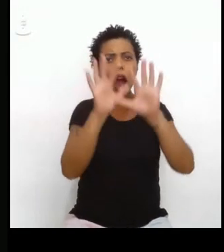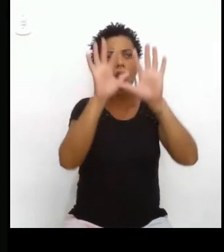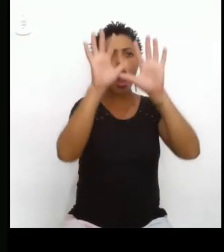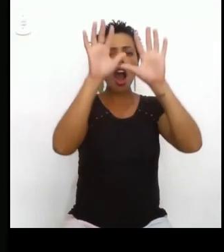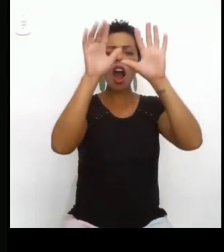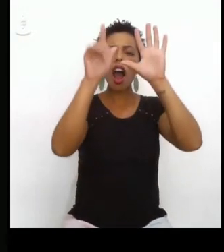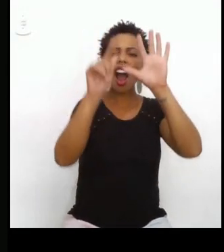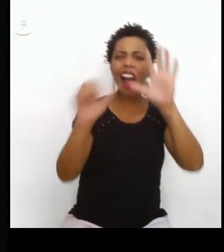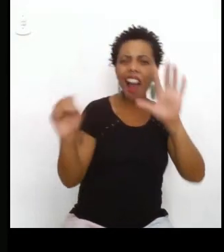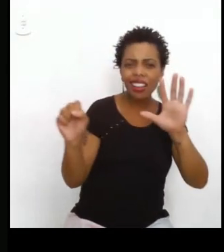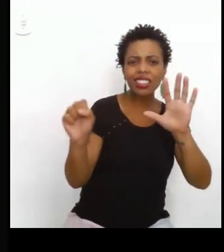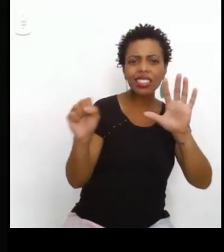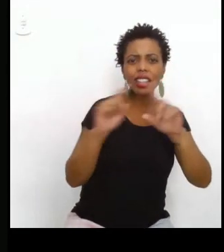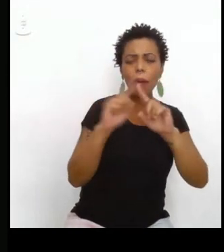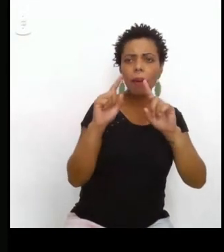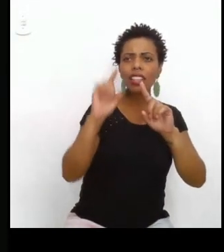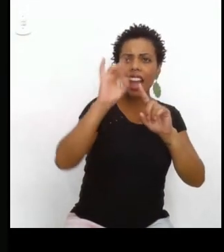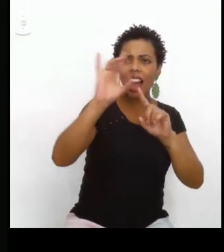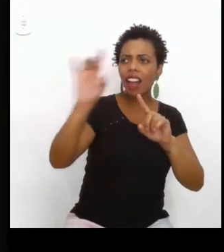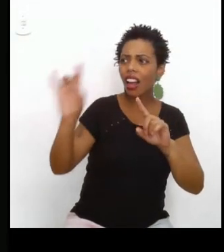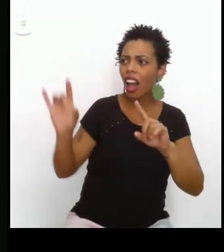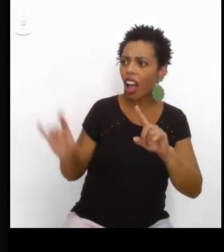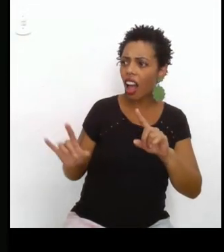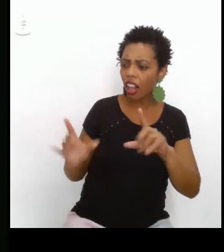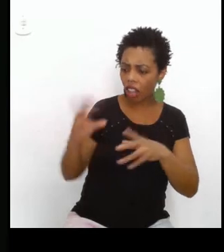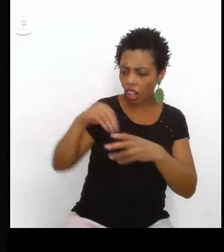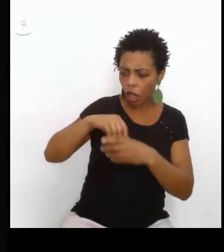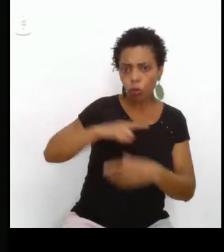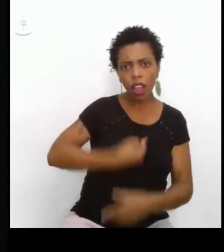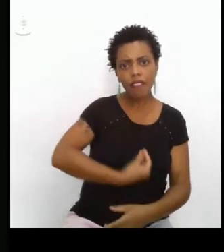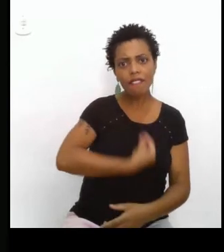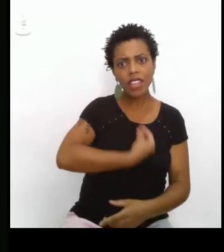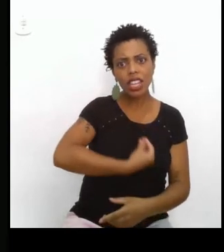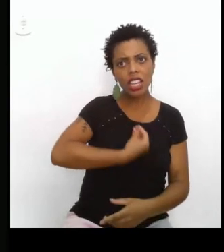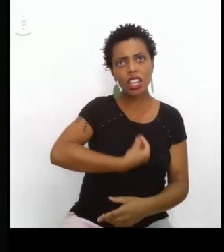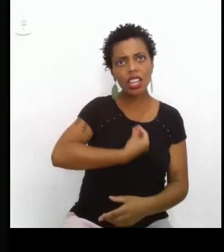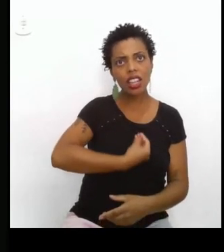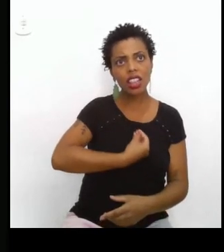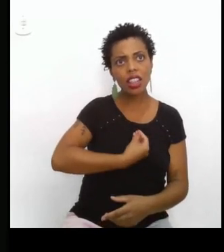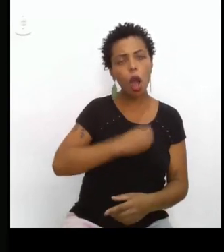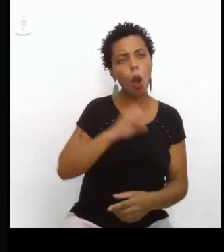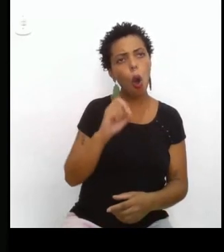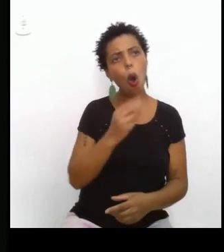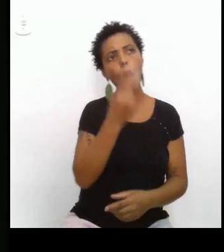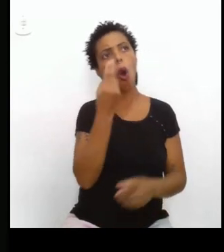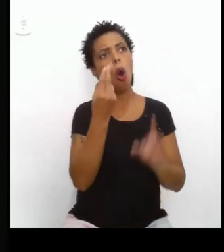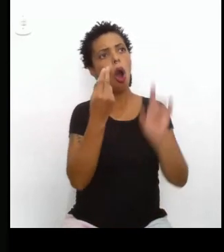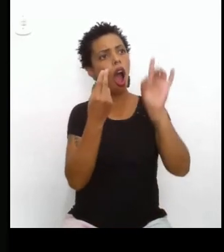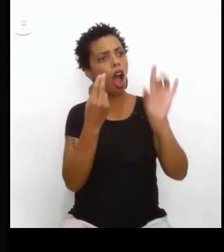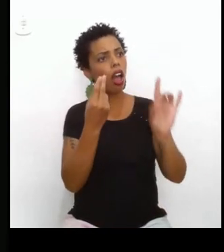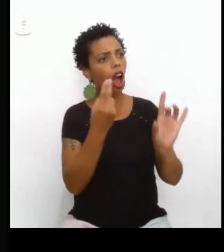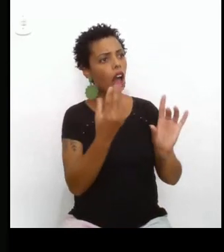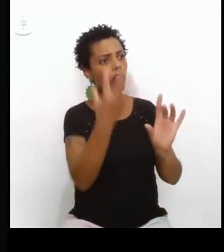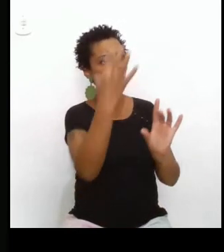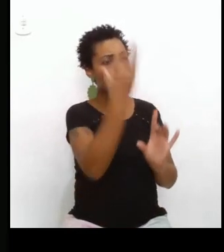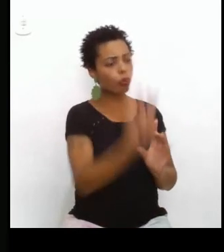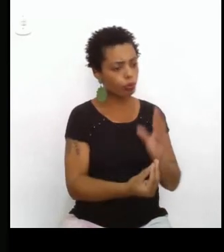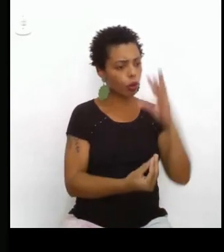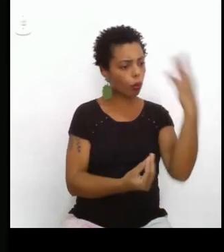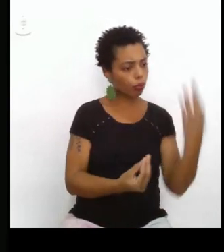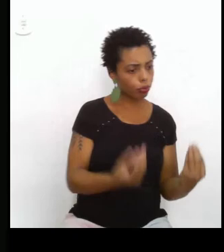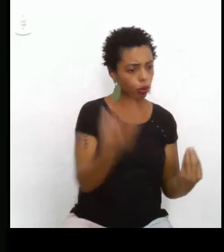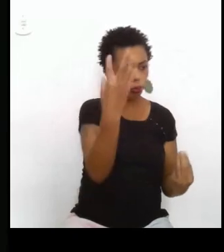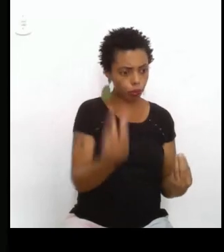é uma cidade cheia de vida ou então cada uma dessas entidades Talvez seja uma multidão planeta